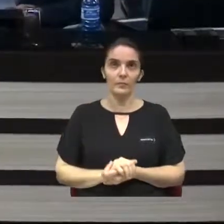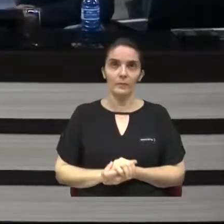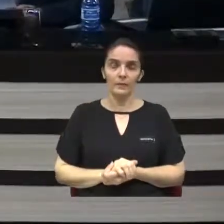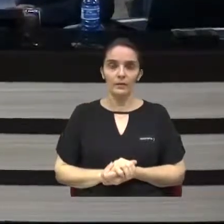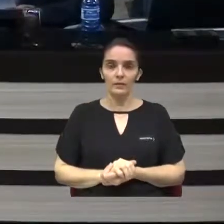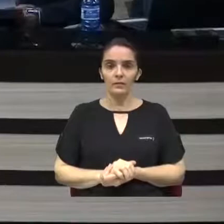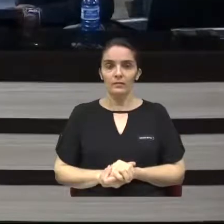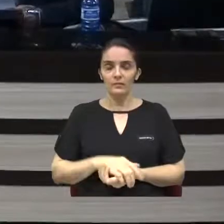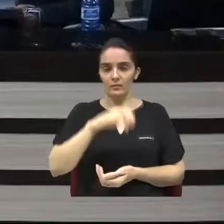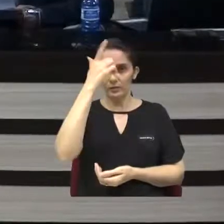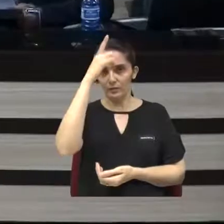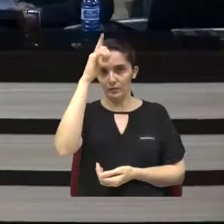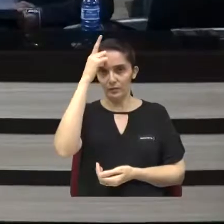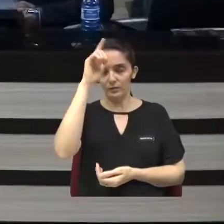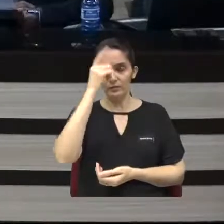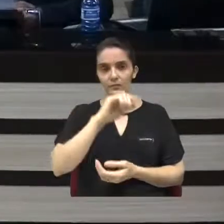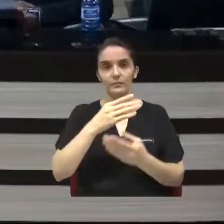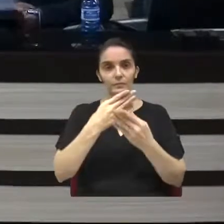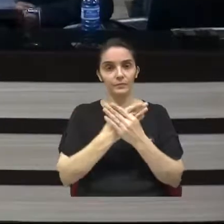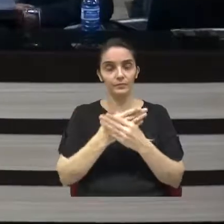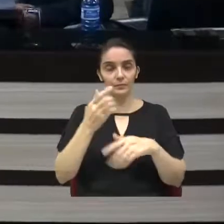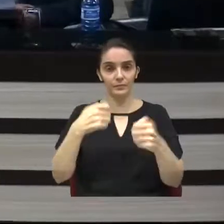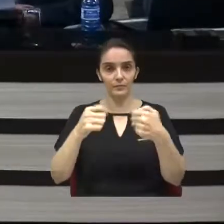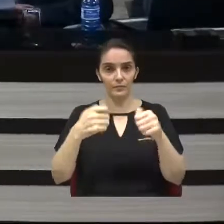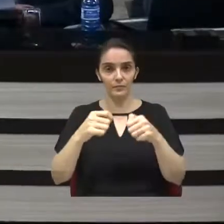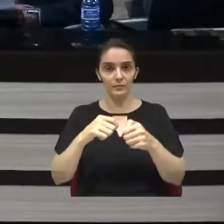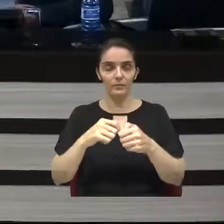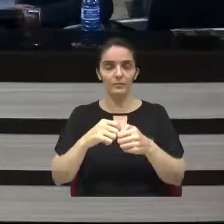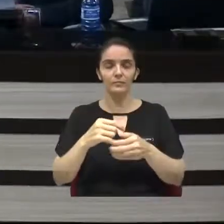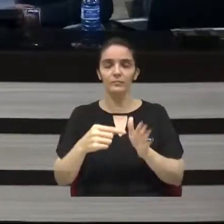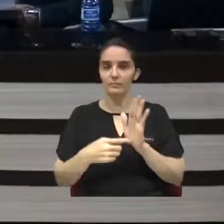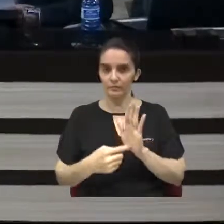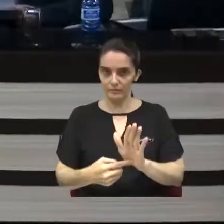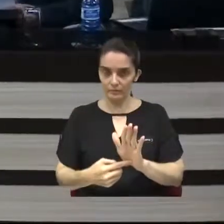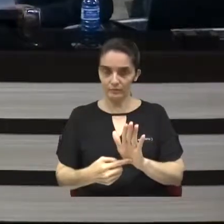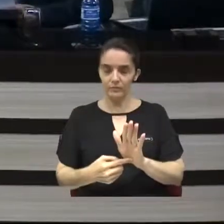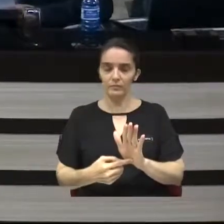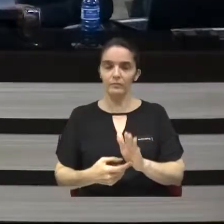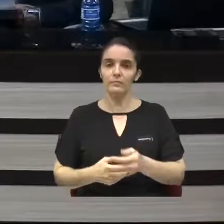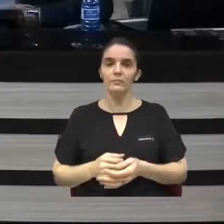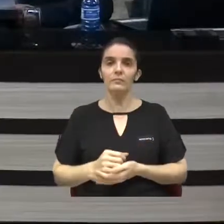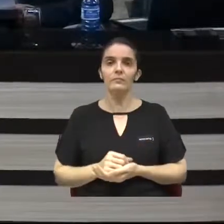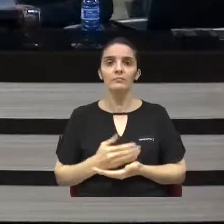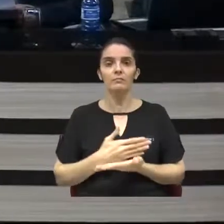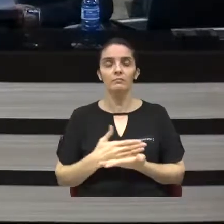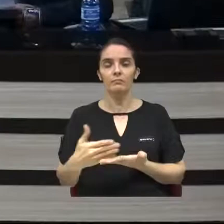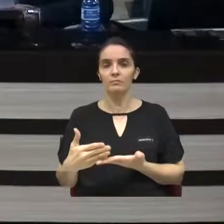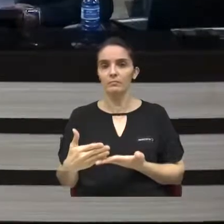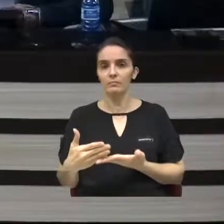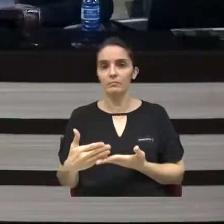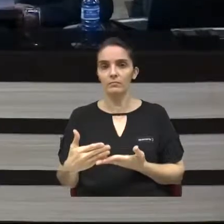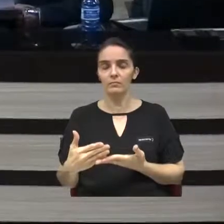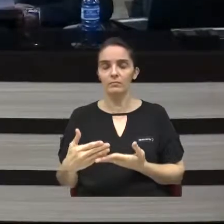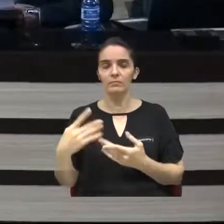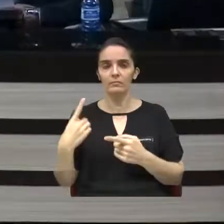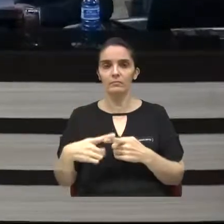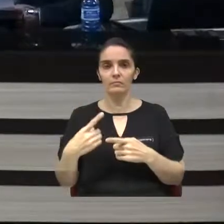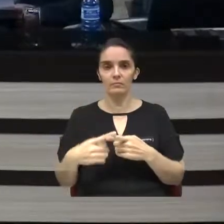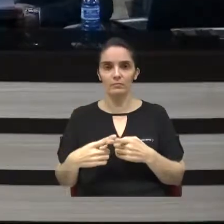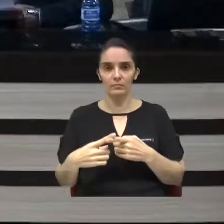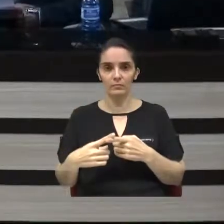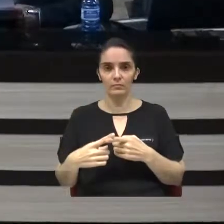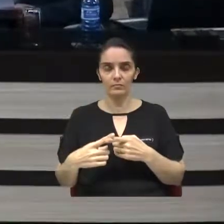vereador Sidney Pascotto, o processo administrativo supramencionado, aberto que foi em face da denúncia formulada